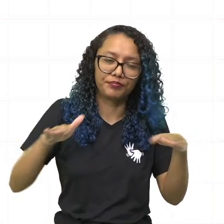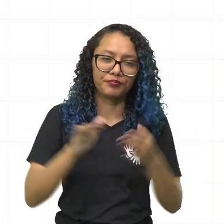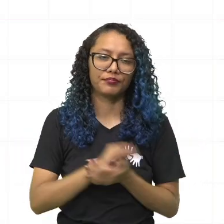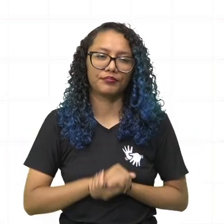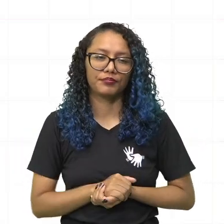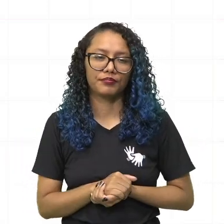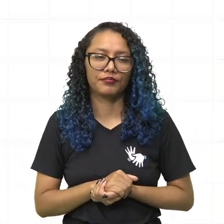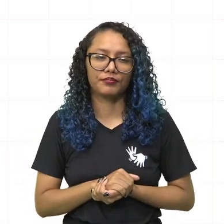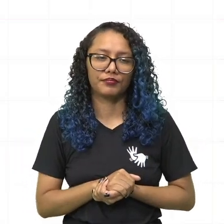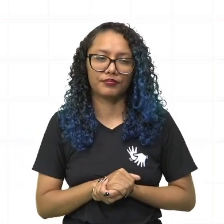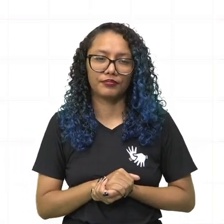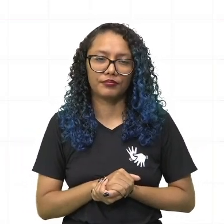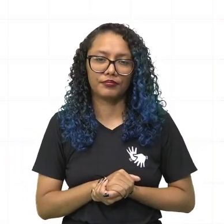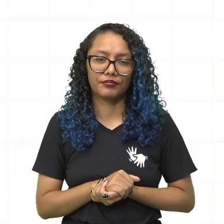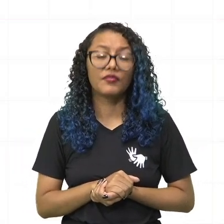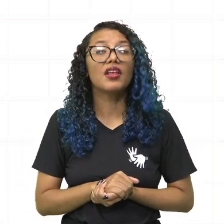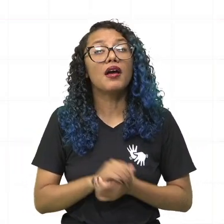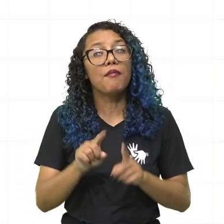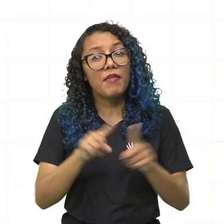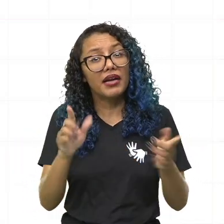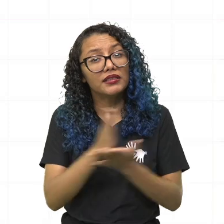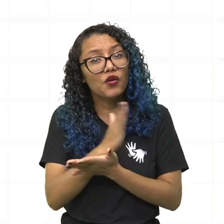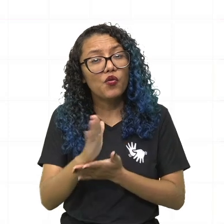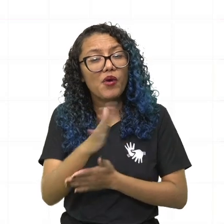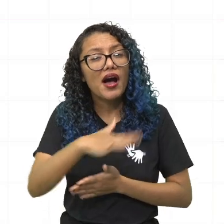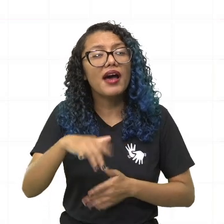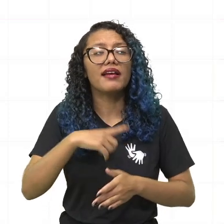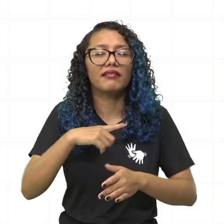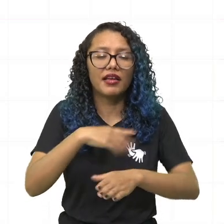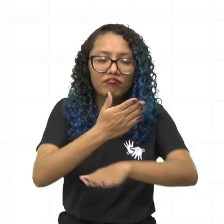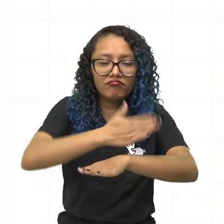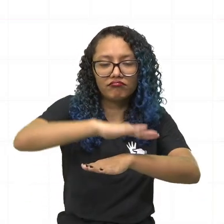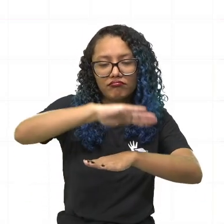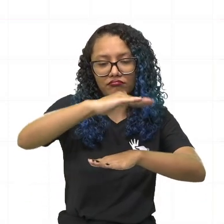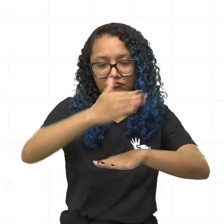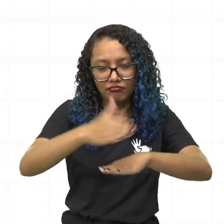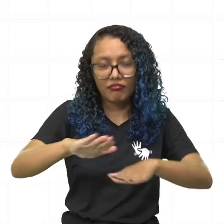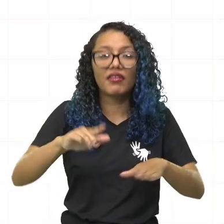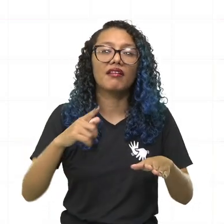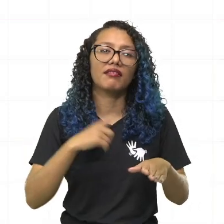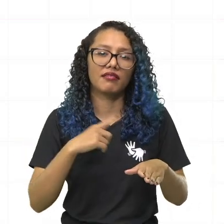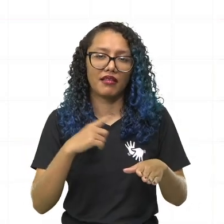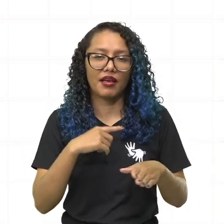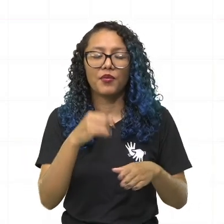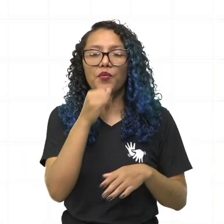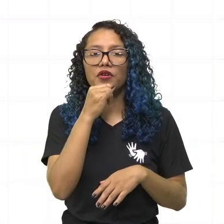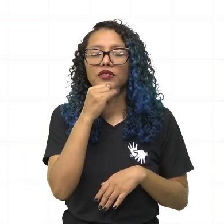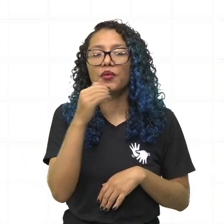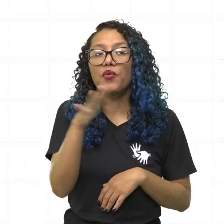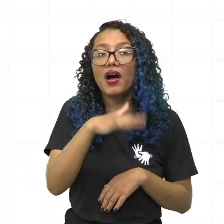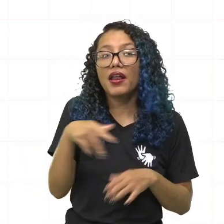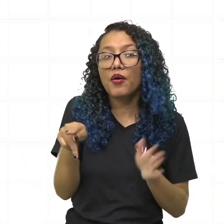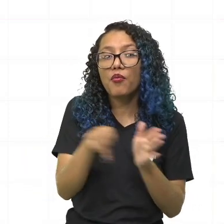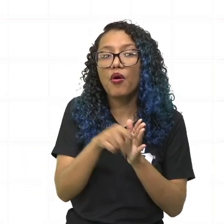onde tem a presença de algumas áreas de planalto. Né? Por exemplo, as áreas por onde passam esses rios que estão aparecendo na tela de vocês são áreas